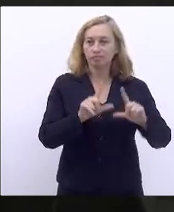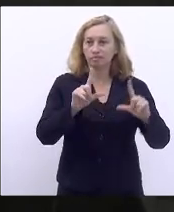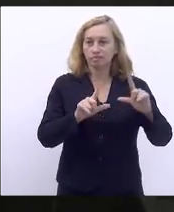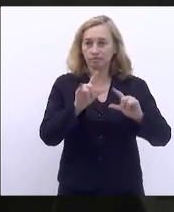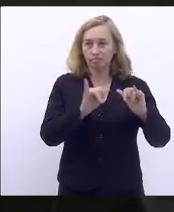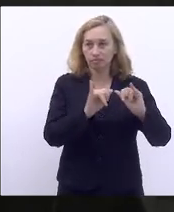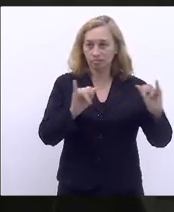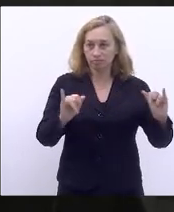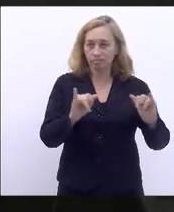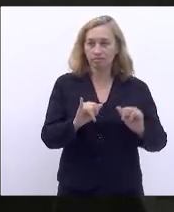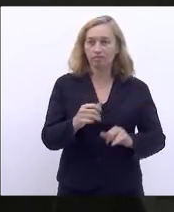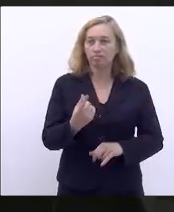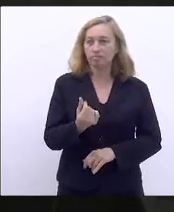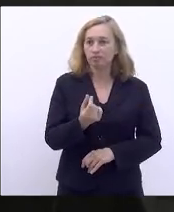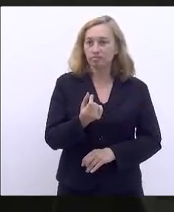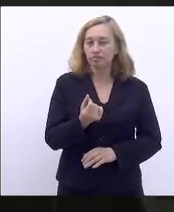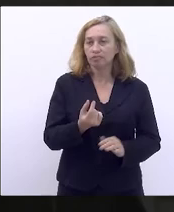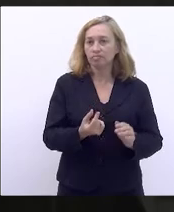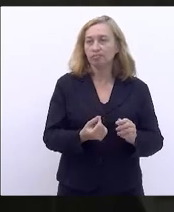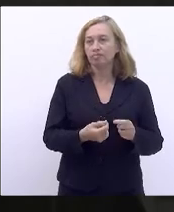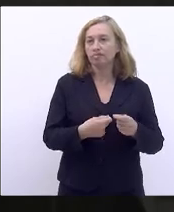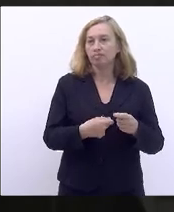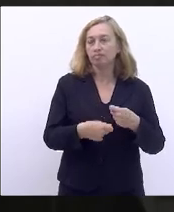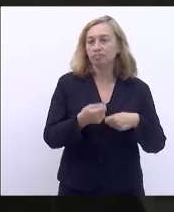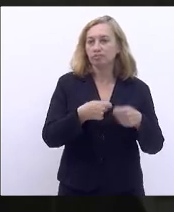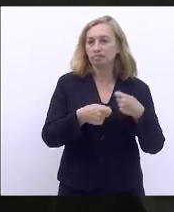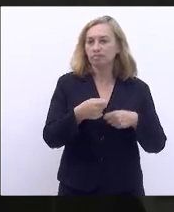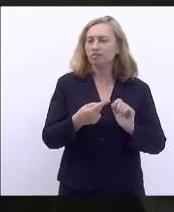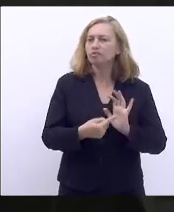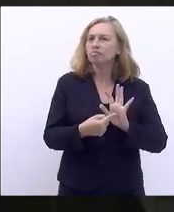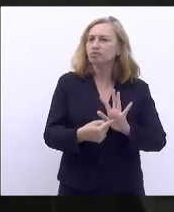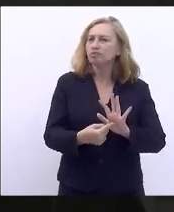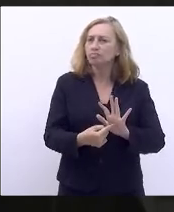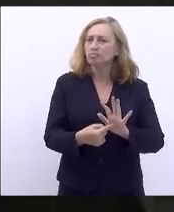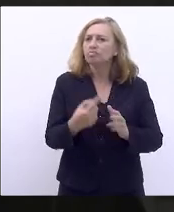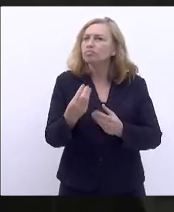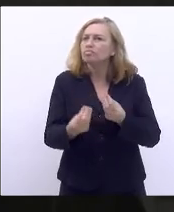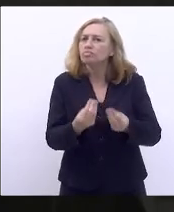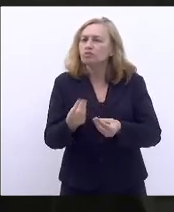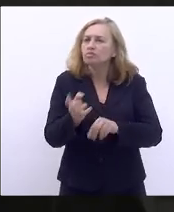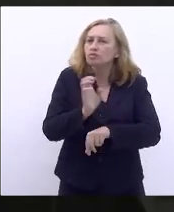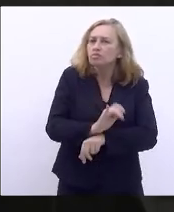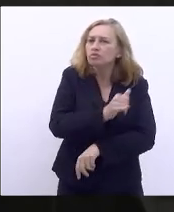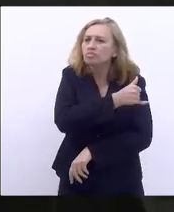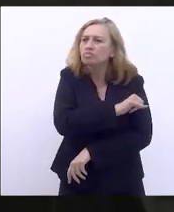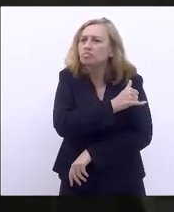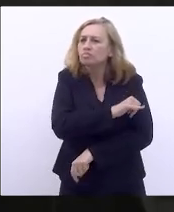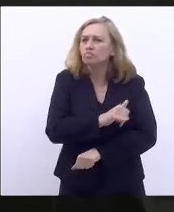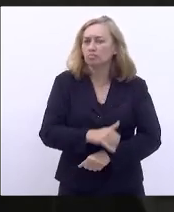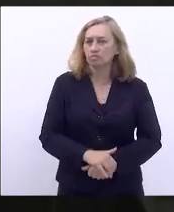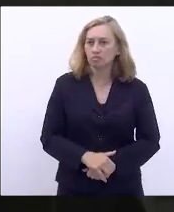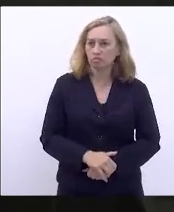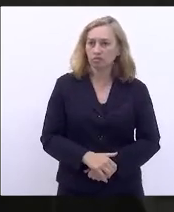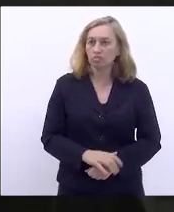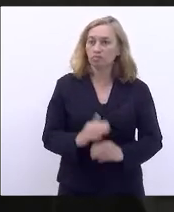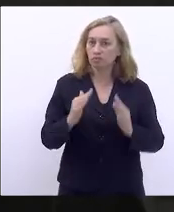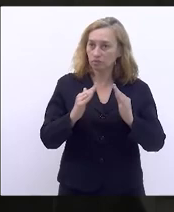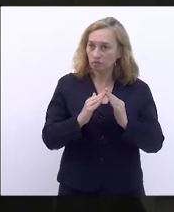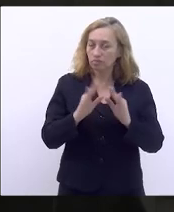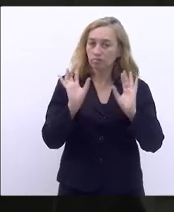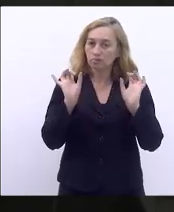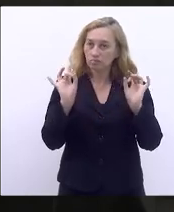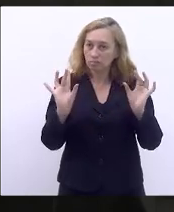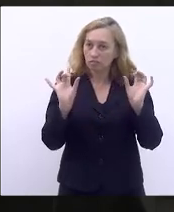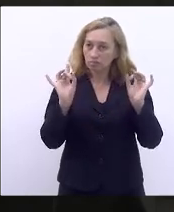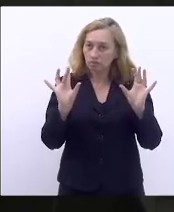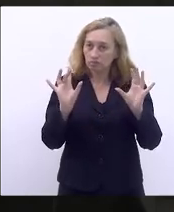no Valor Econômico, demonstrando como o Estado do Rio de Janeiro, e esta casa em